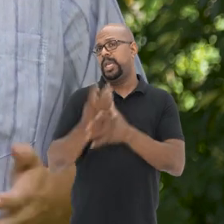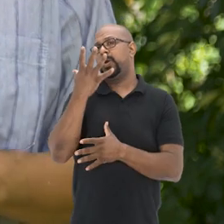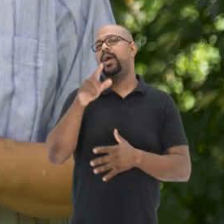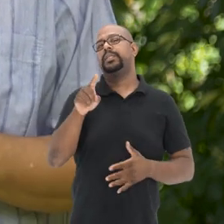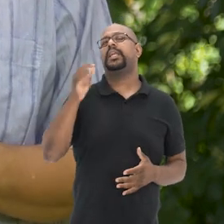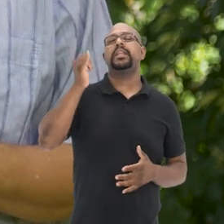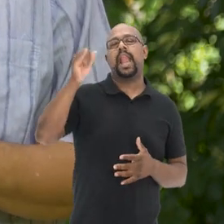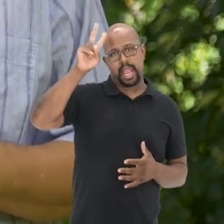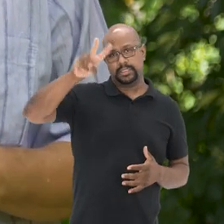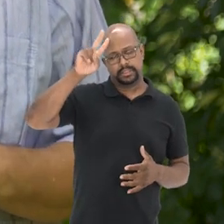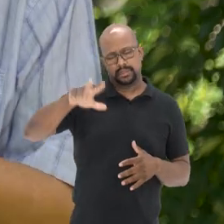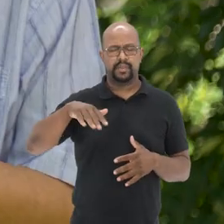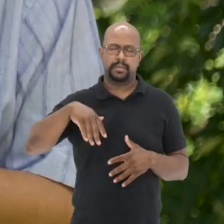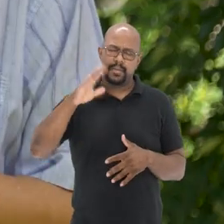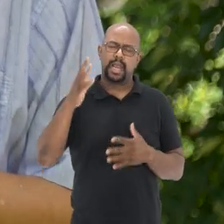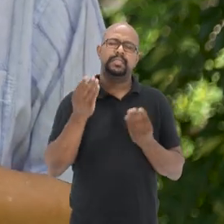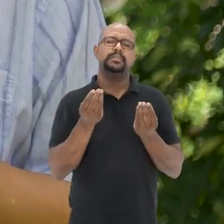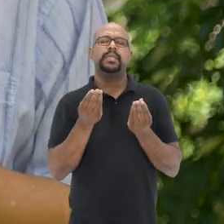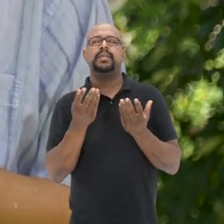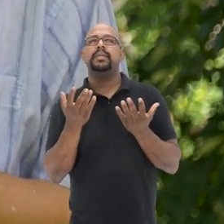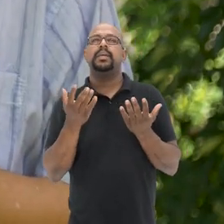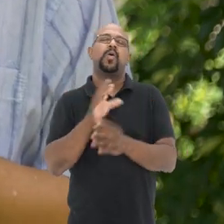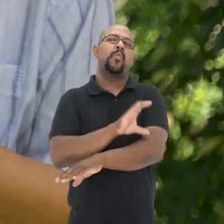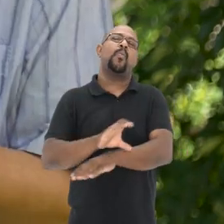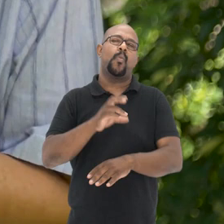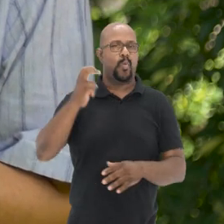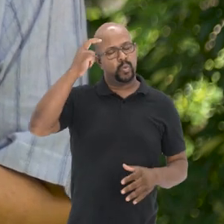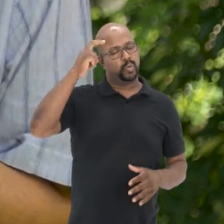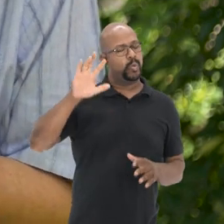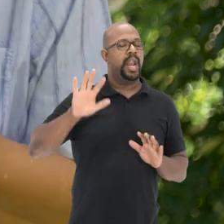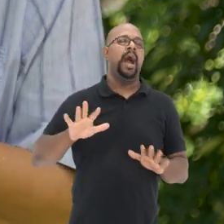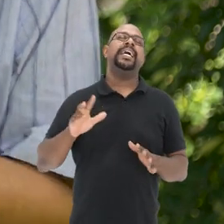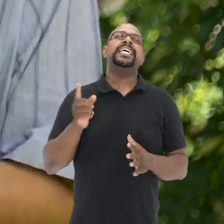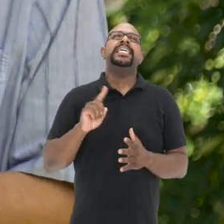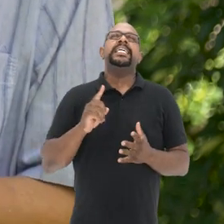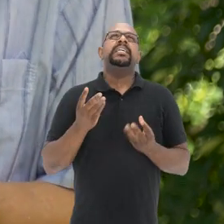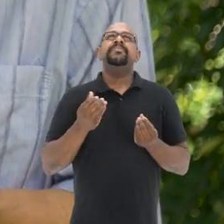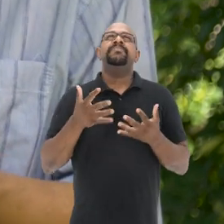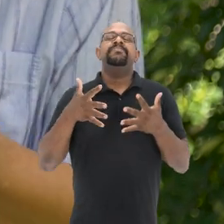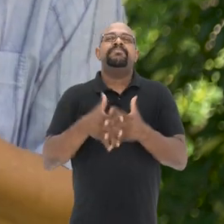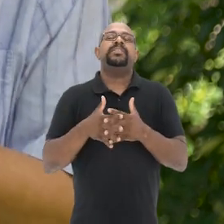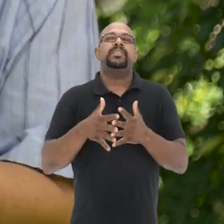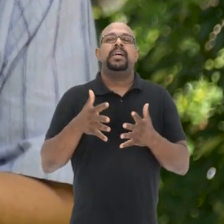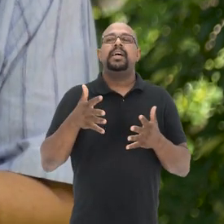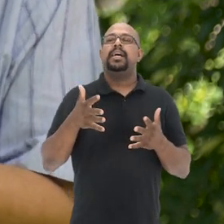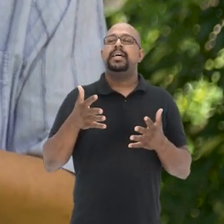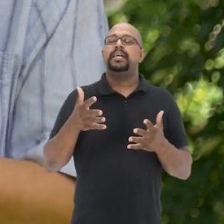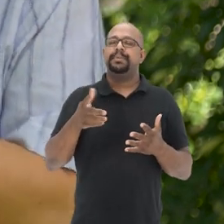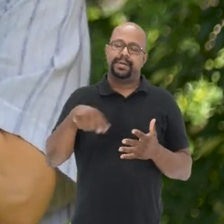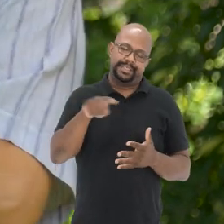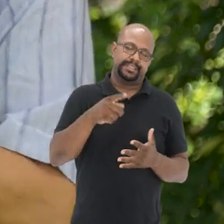criou essa narrativa. É muito mais uma elaboração cultural que não interfere